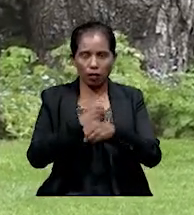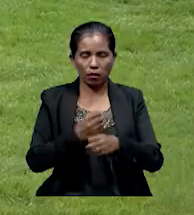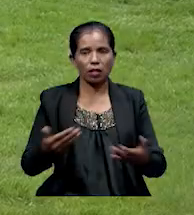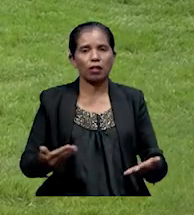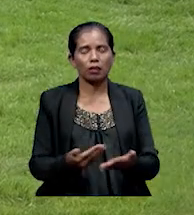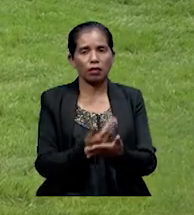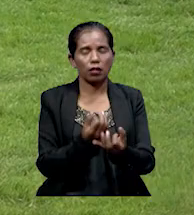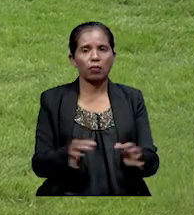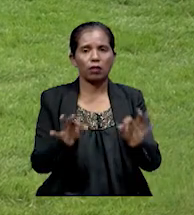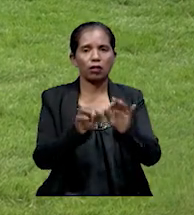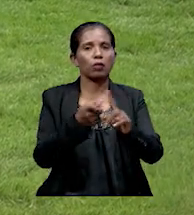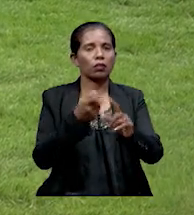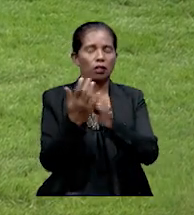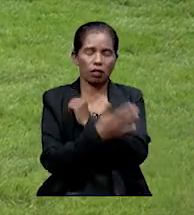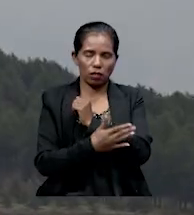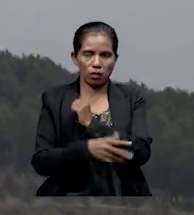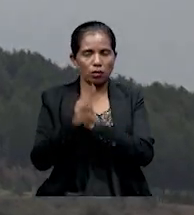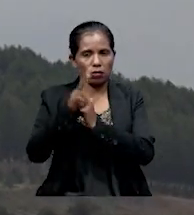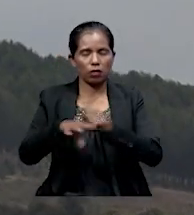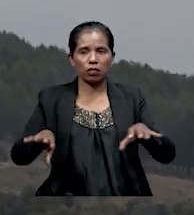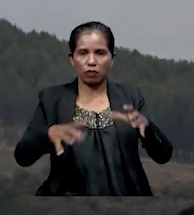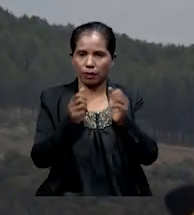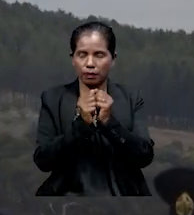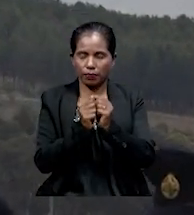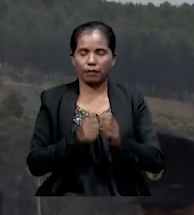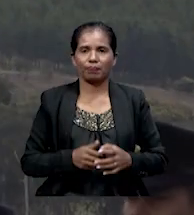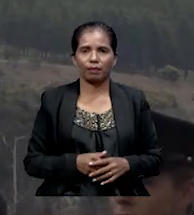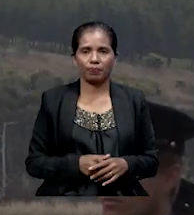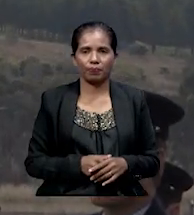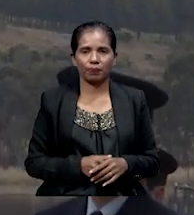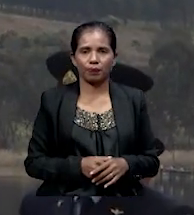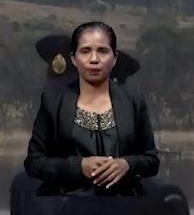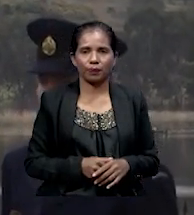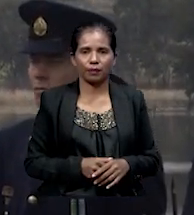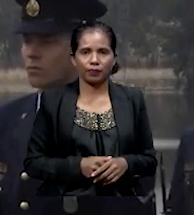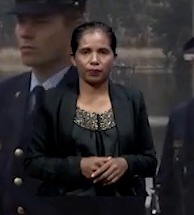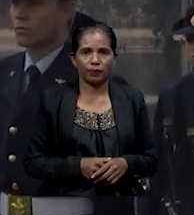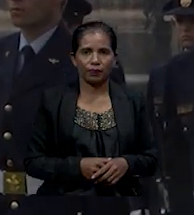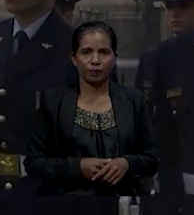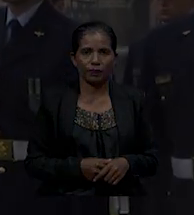importância russinação ruané em relação bilateral. Bem-vinda, Simenes, GMN.